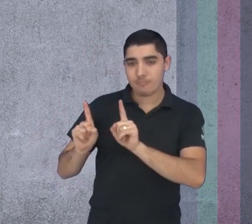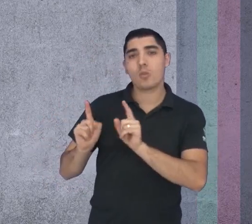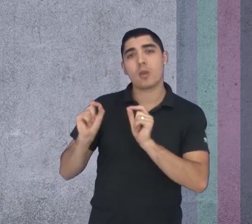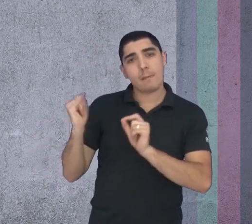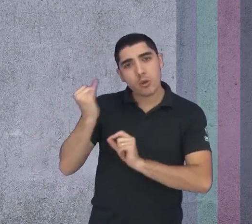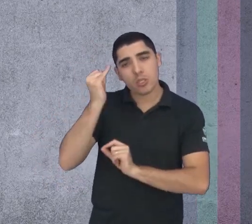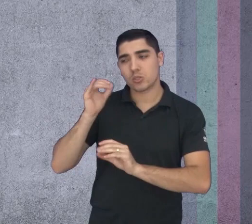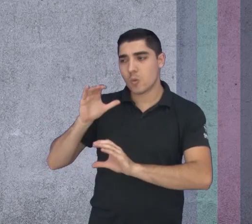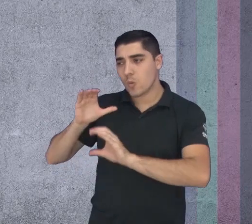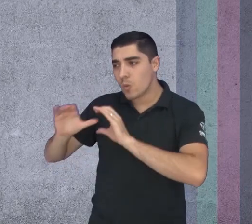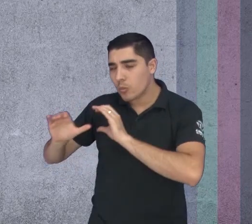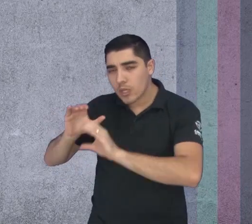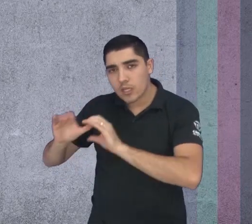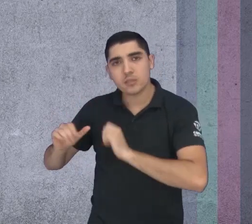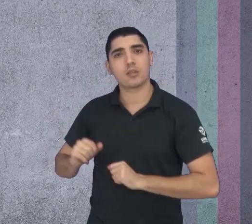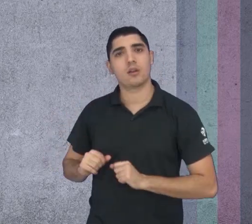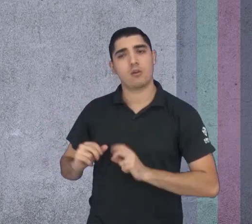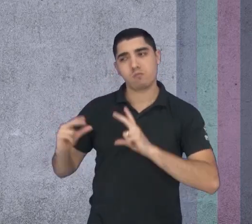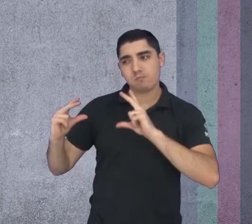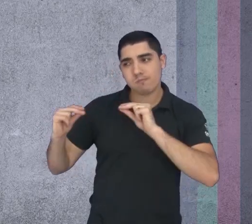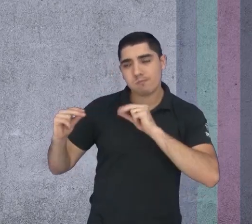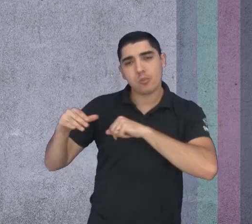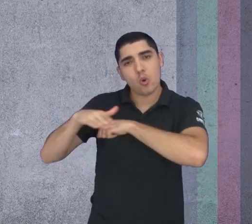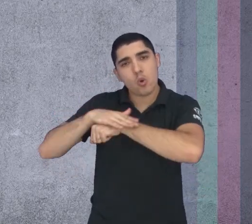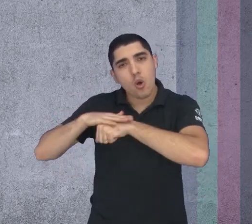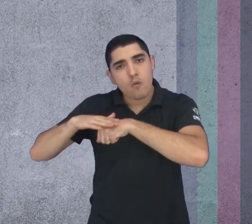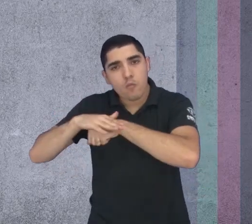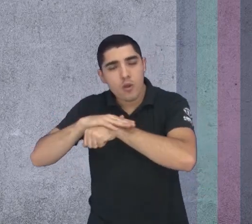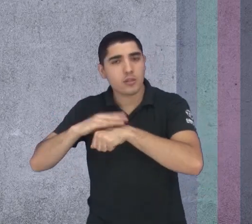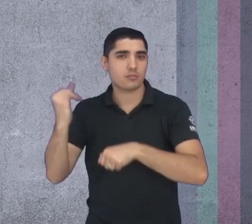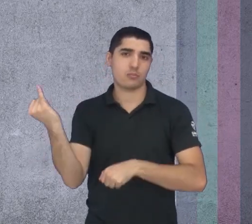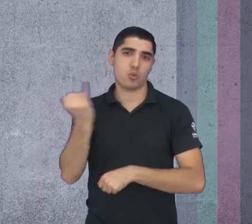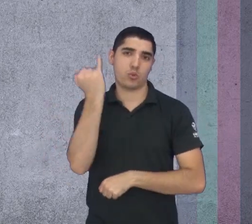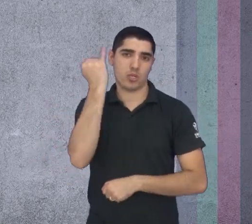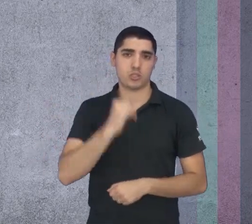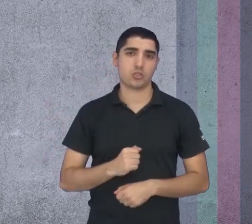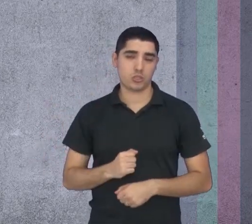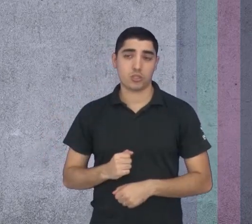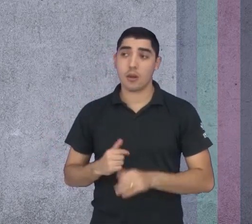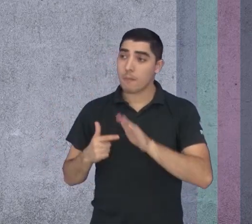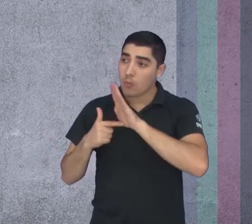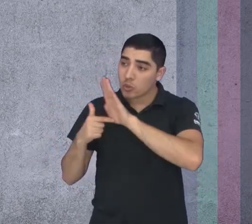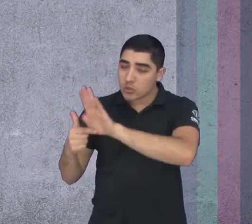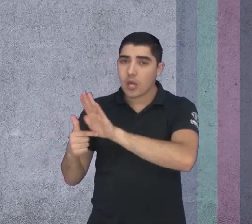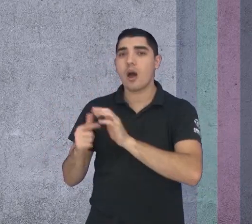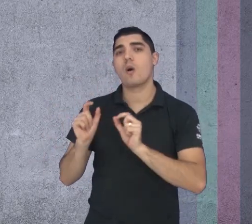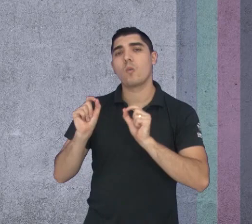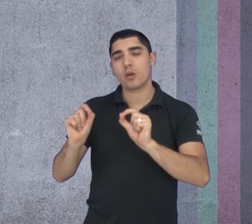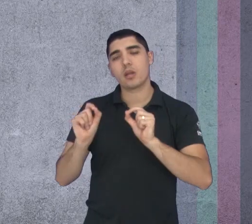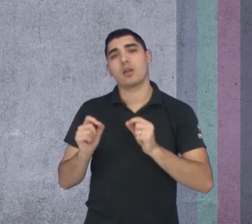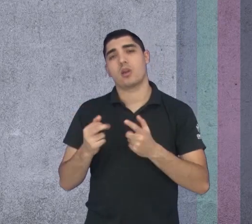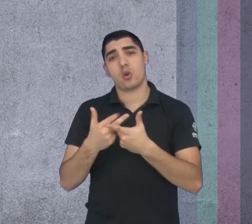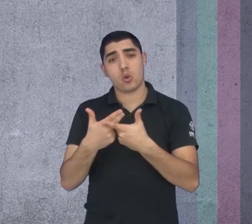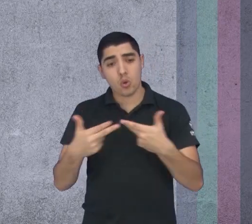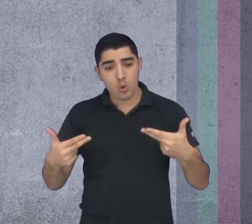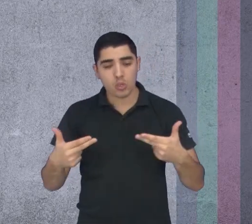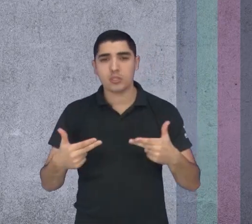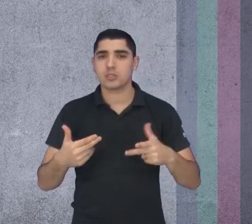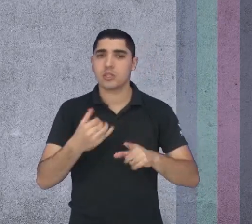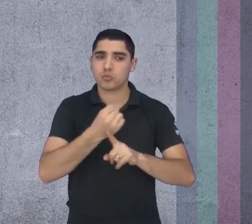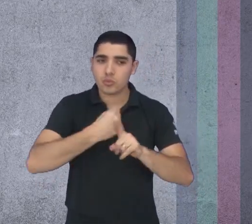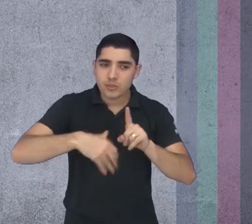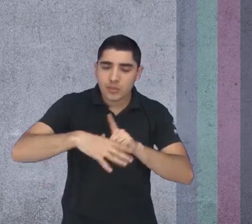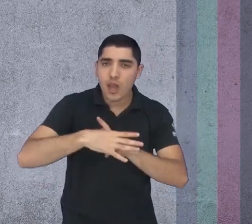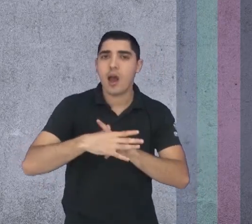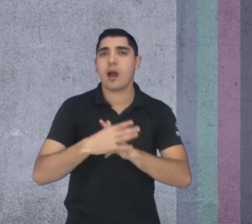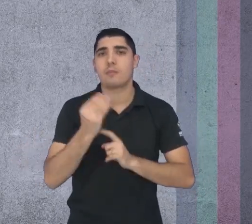comunicar, ser claro dentro do condomínio, trazer para ele as referências sociais, né? De uma organização daquilo. Então